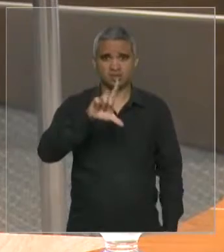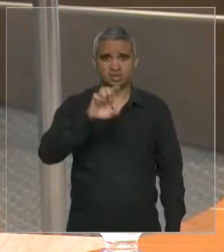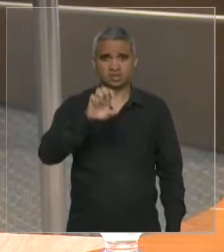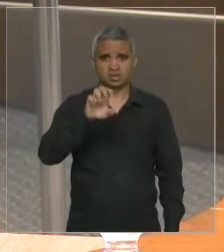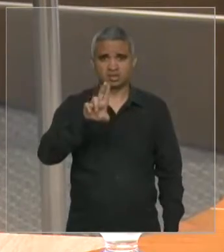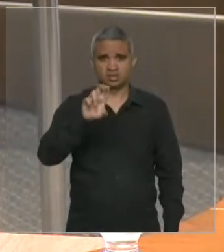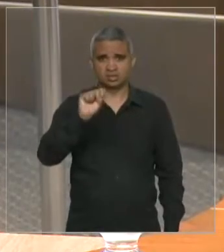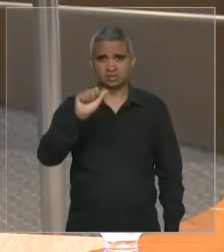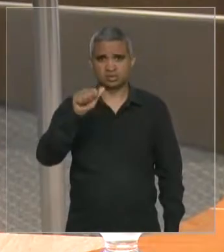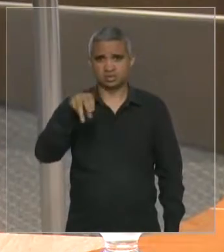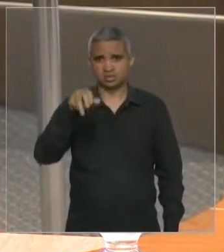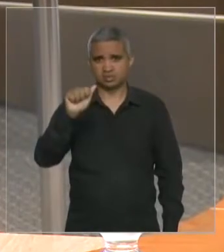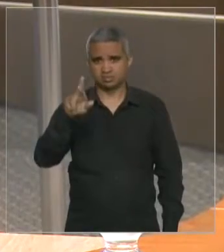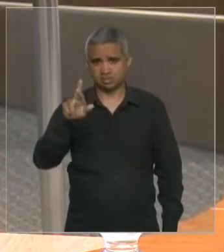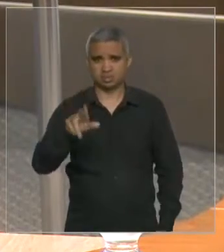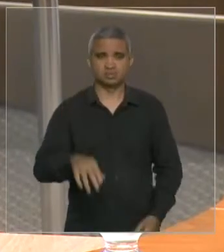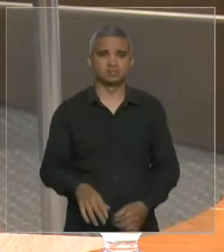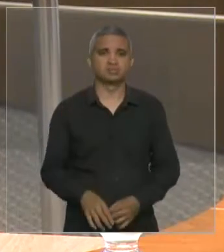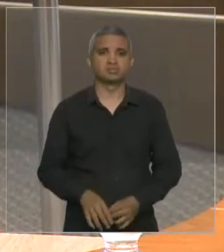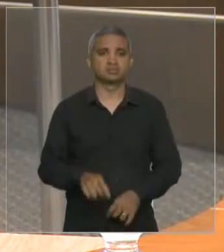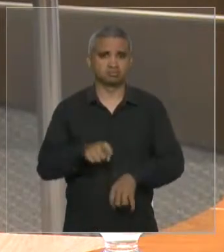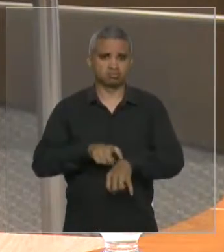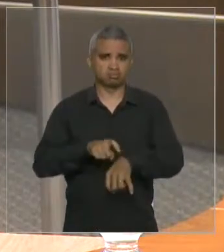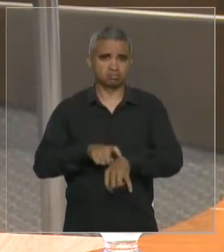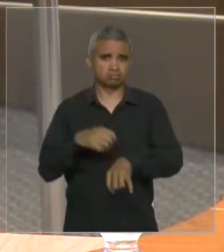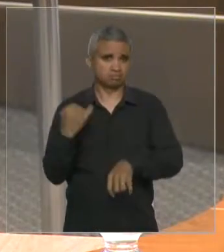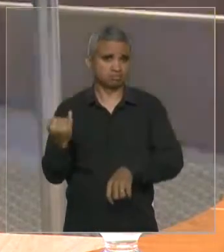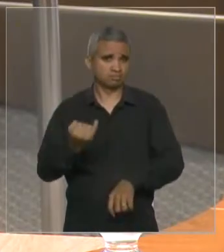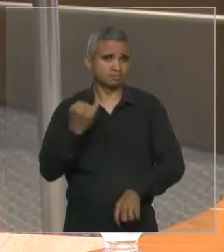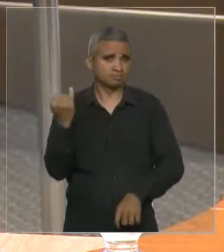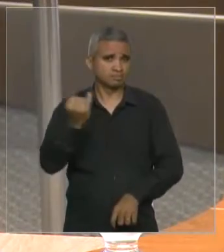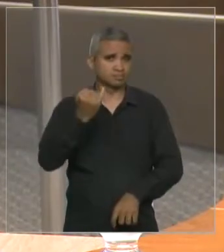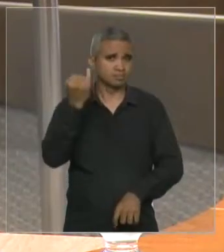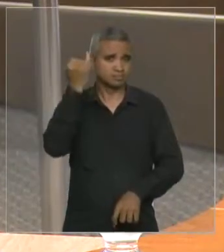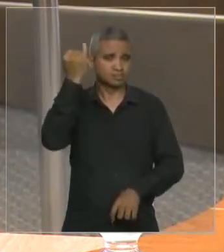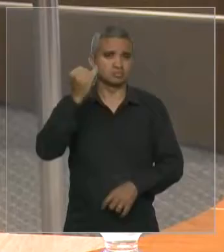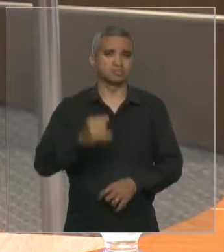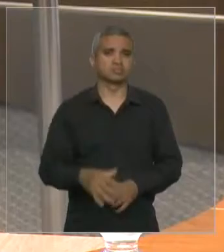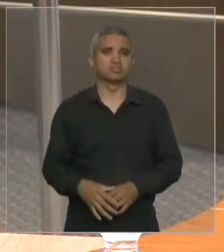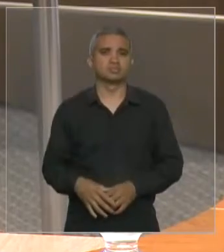momento importante, será um grande evento envolvendo todos esses